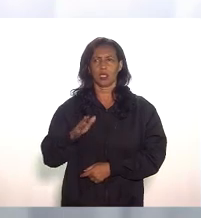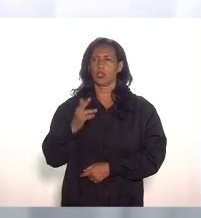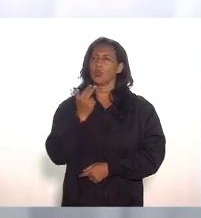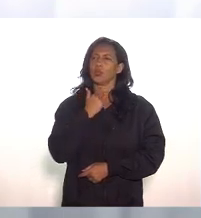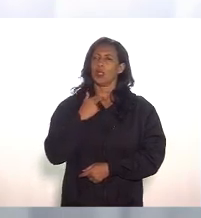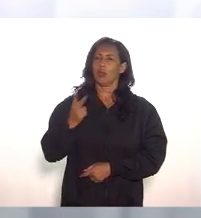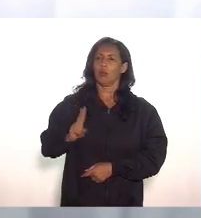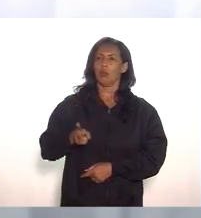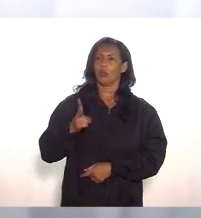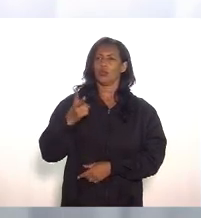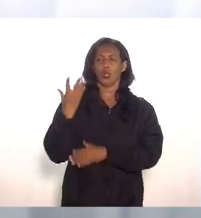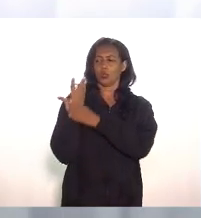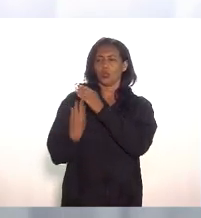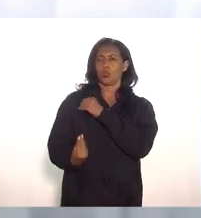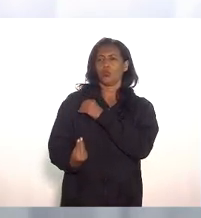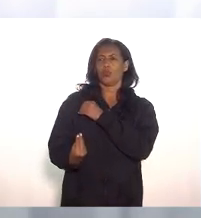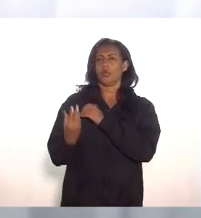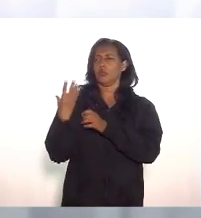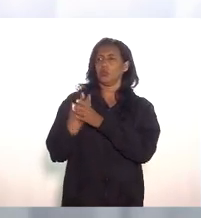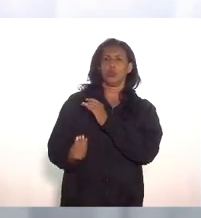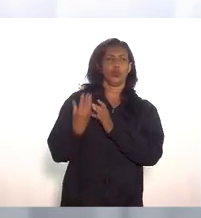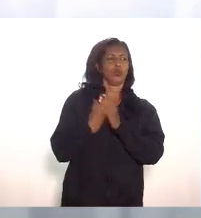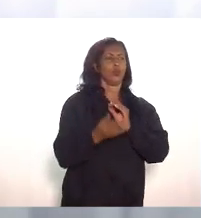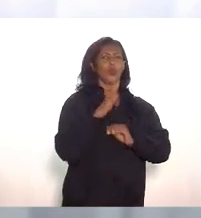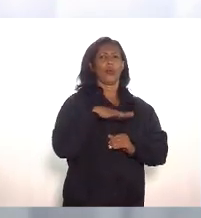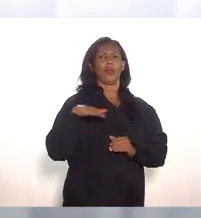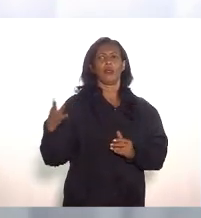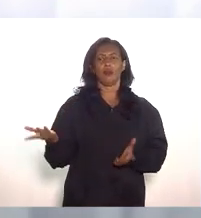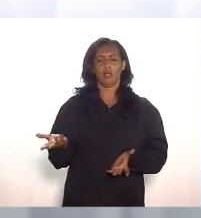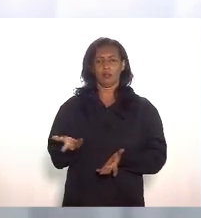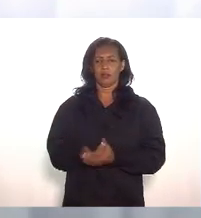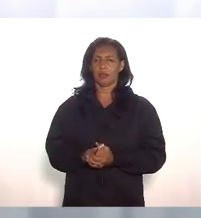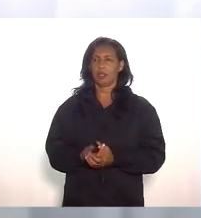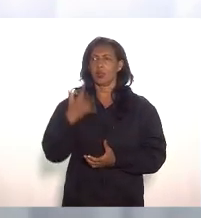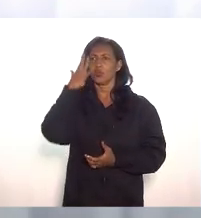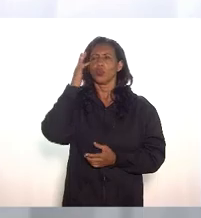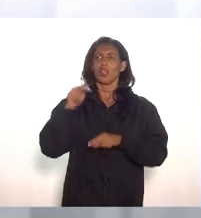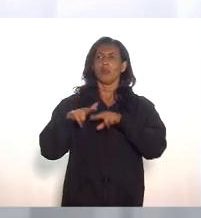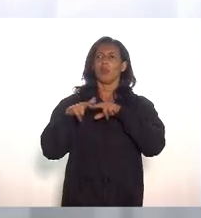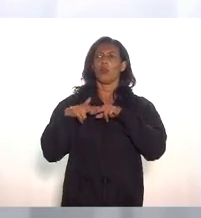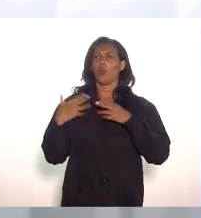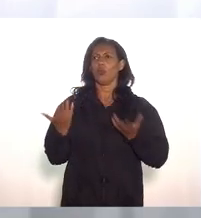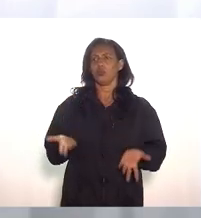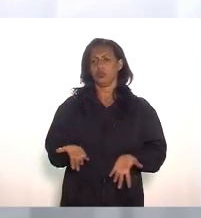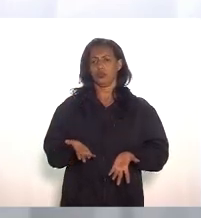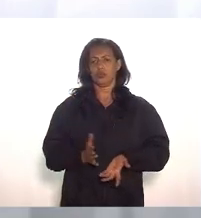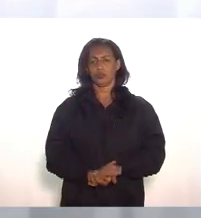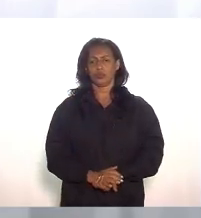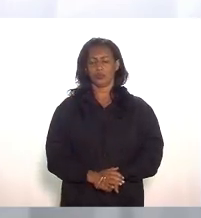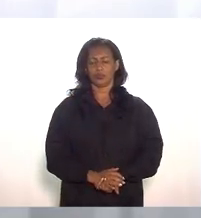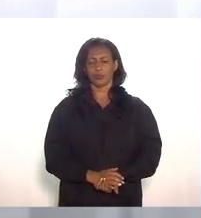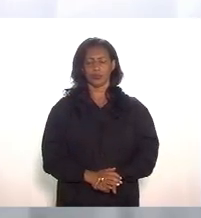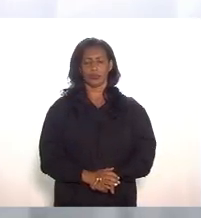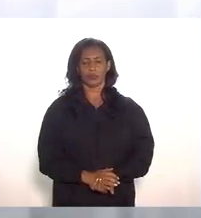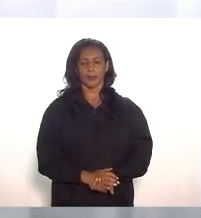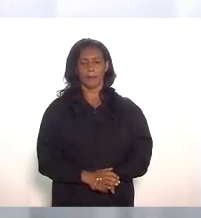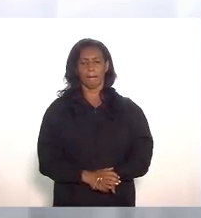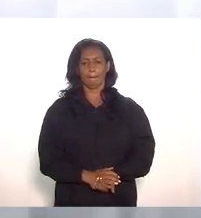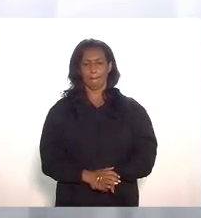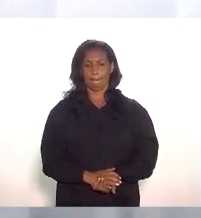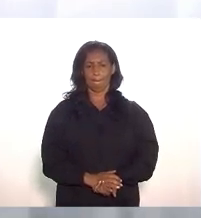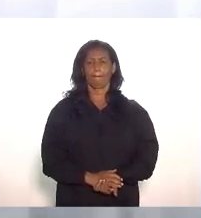continuar crianças desaparecendo sem ter desfecho, sem saber os motivos. Obrigado,